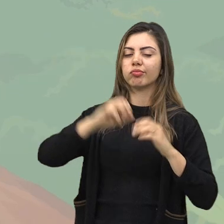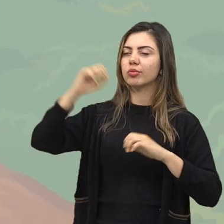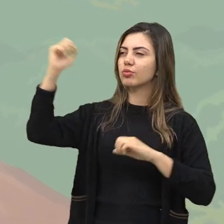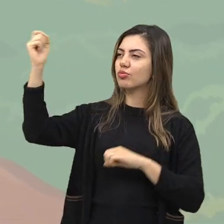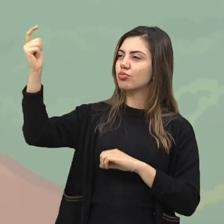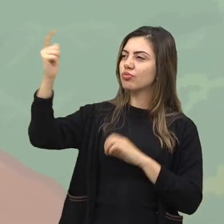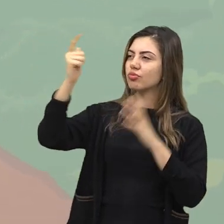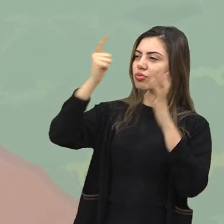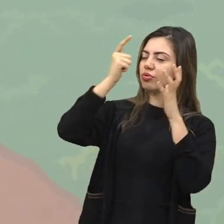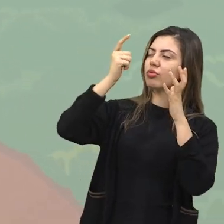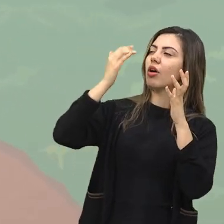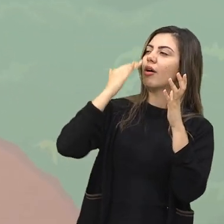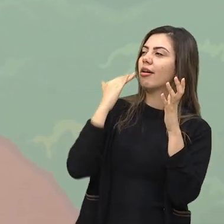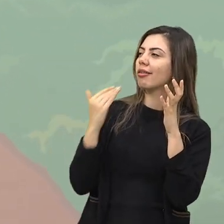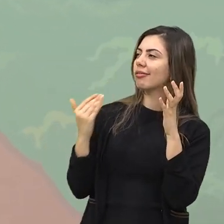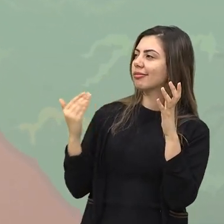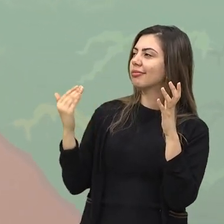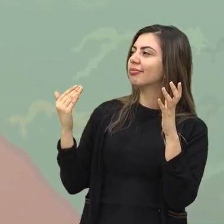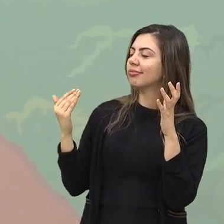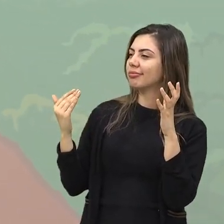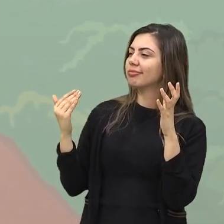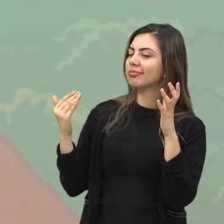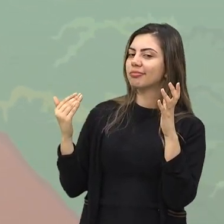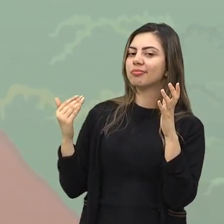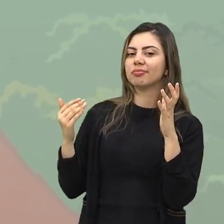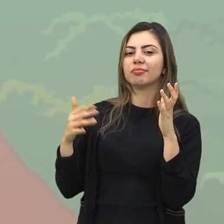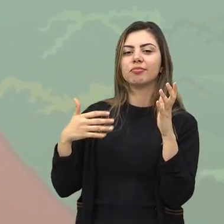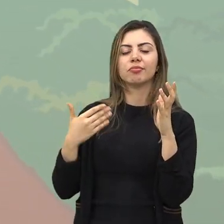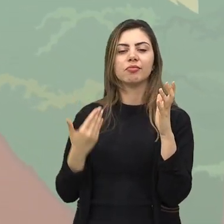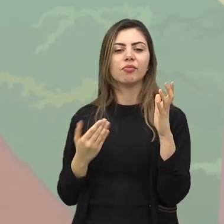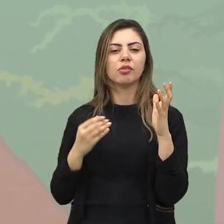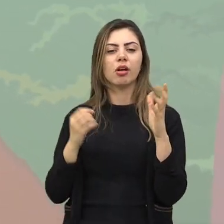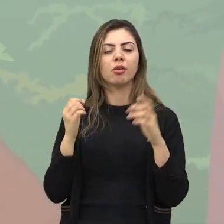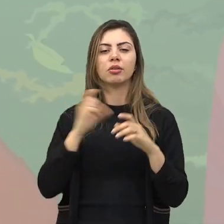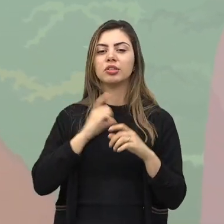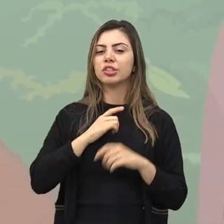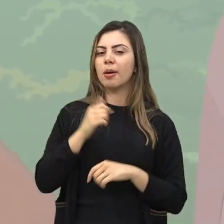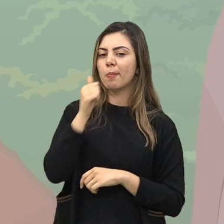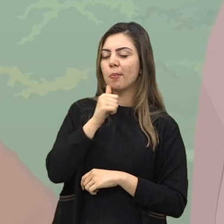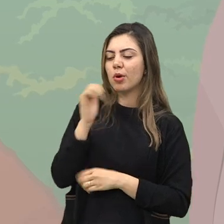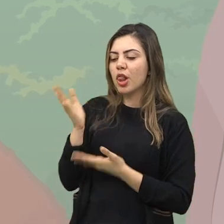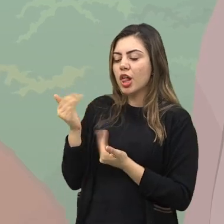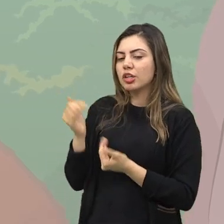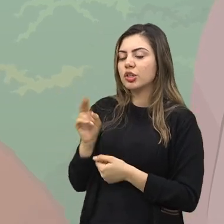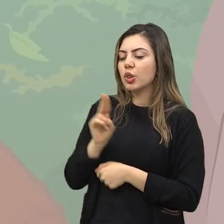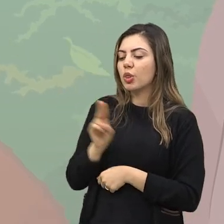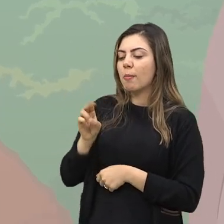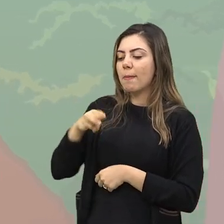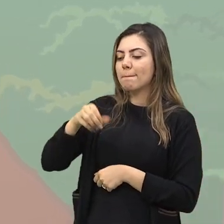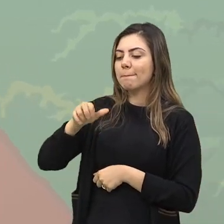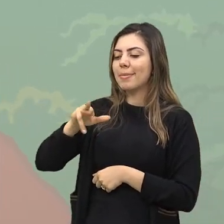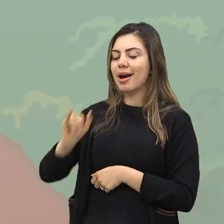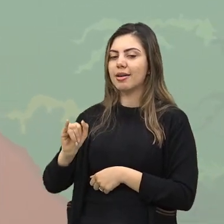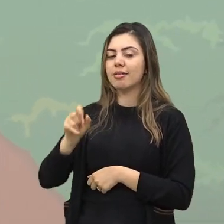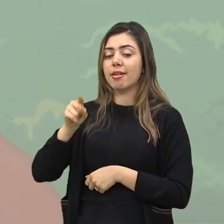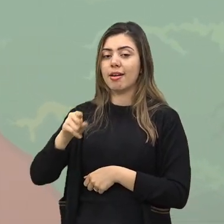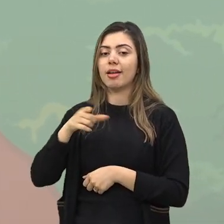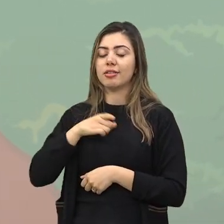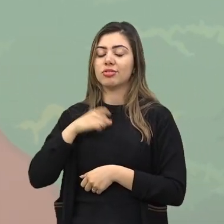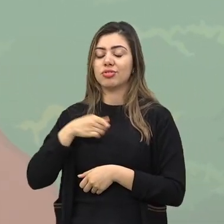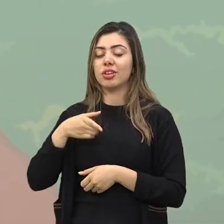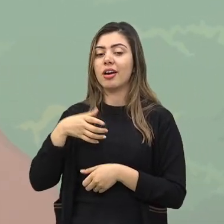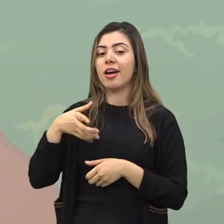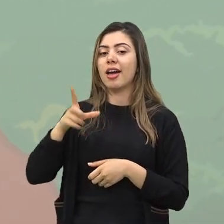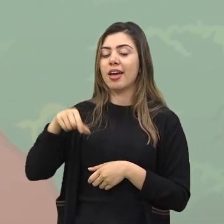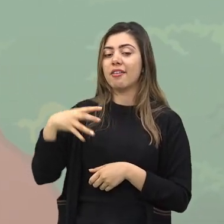mal conseguem penetrar o do céu verde, viveu uma jovem chamada Maia. Ela era filha de um xamã